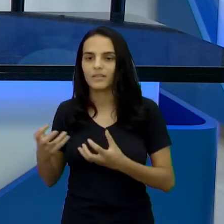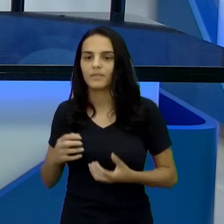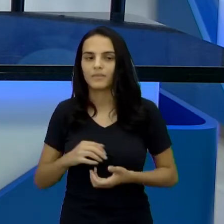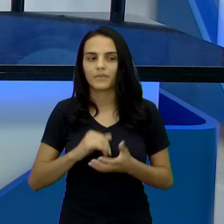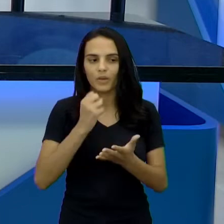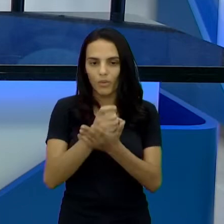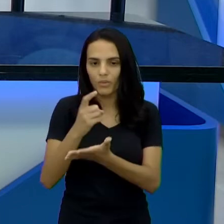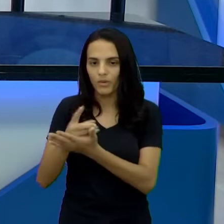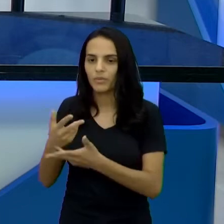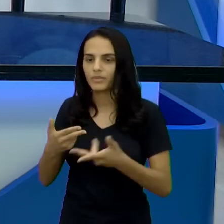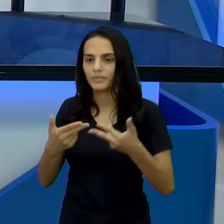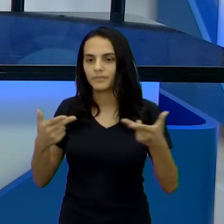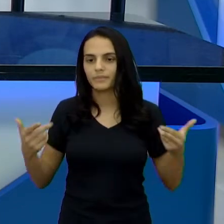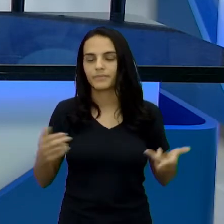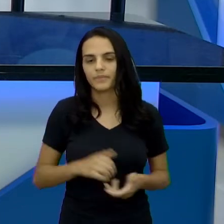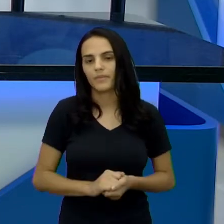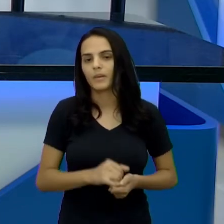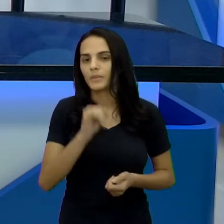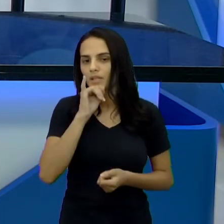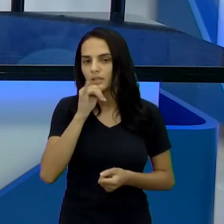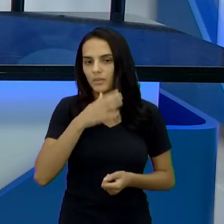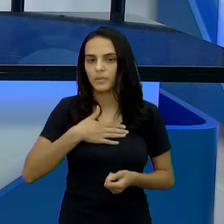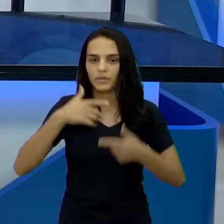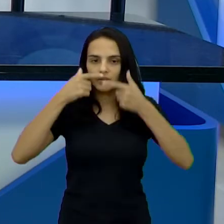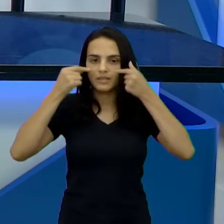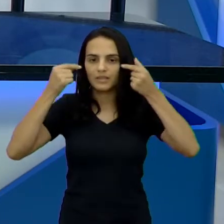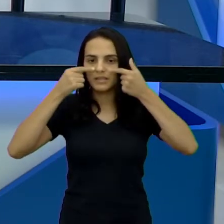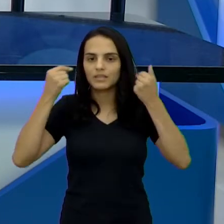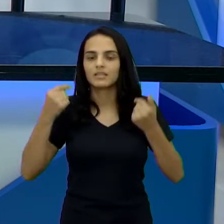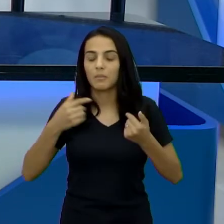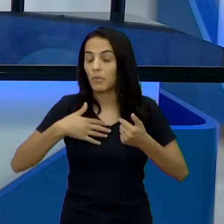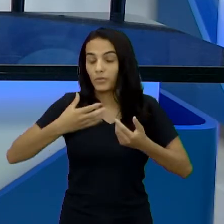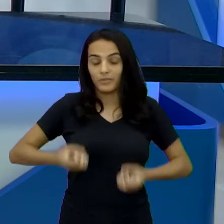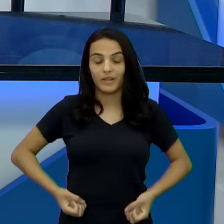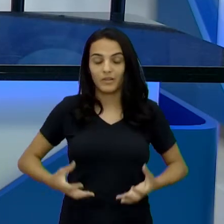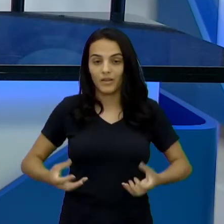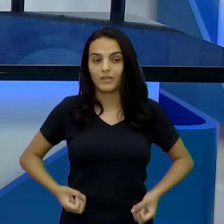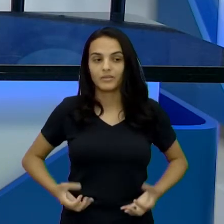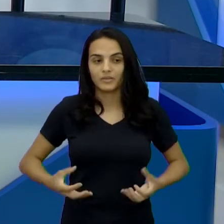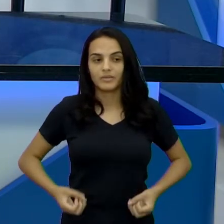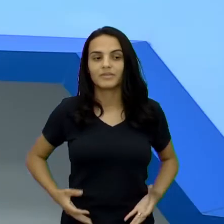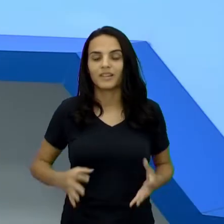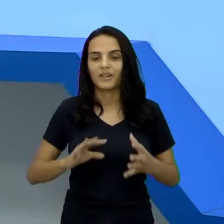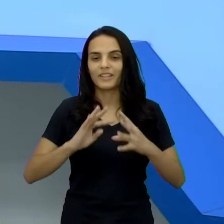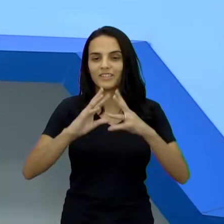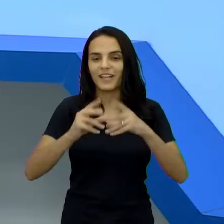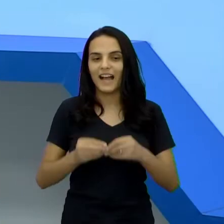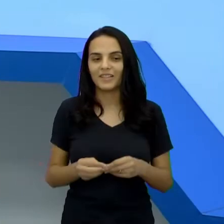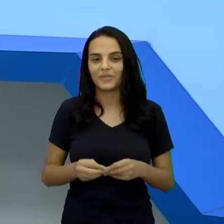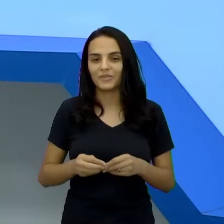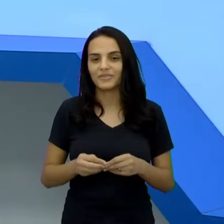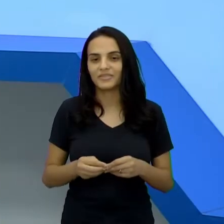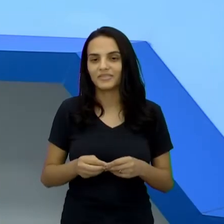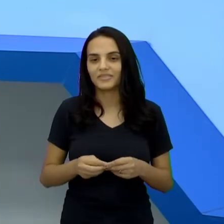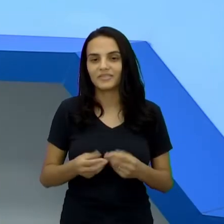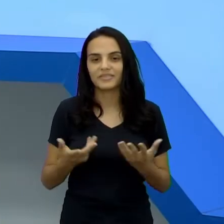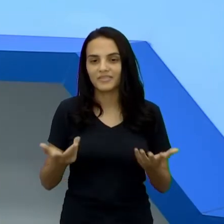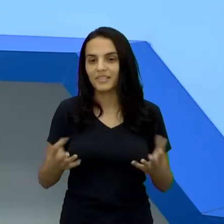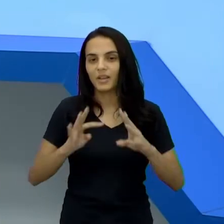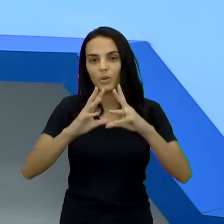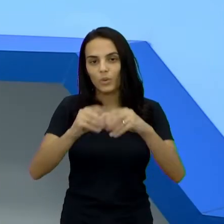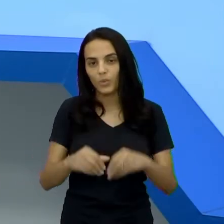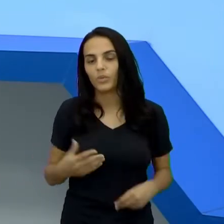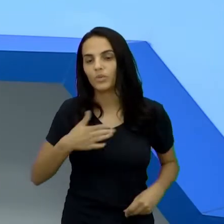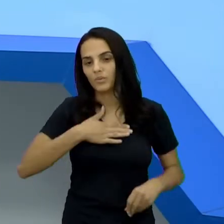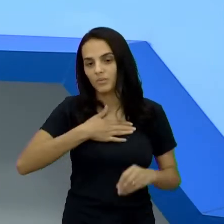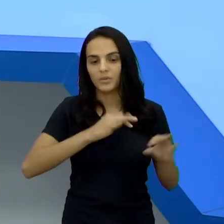Aproveitar. Mas assim, eu tenho, por exemplo, meus gastos são muito controlados. Tipo, é muito difícil eu sair assim do nada. Normalmente tudo meu já